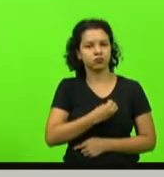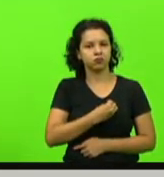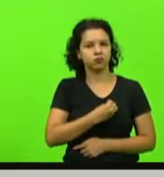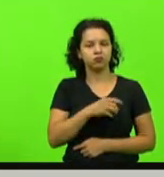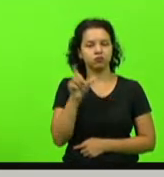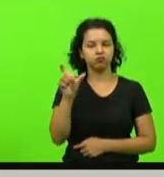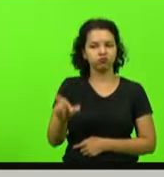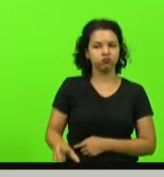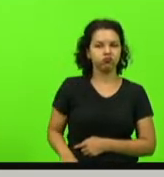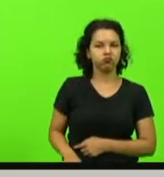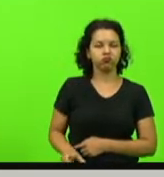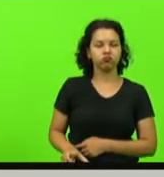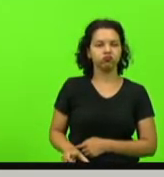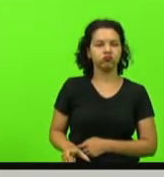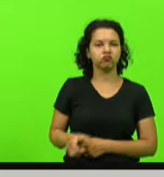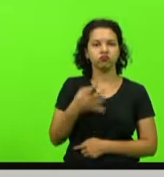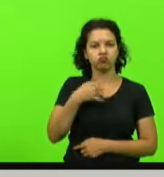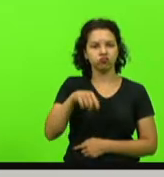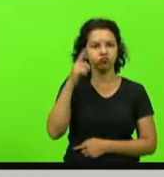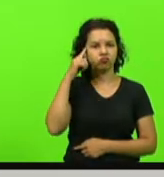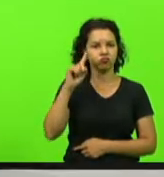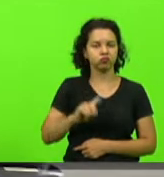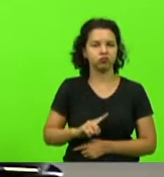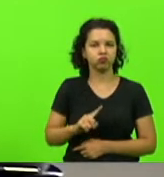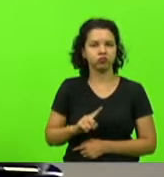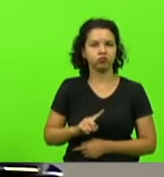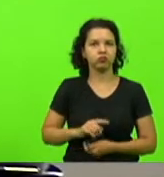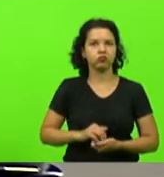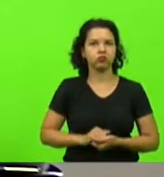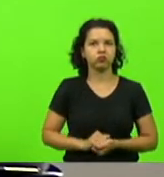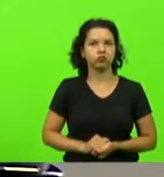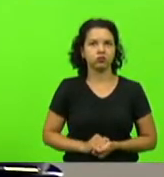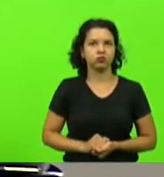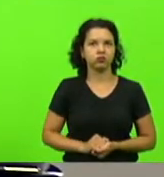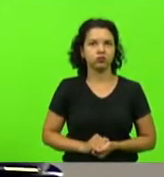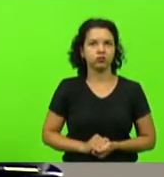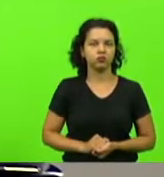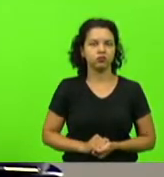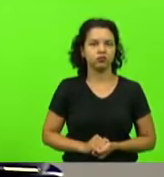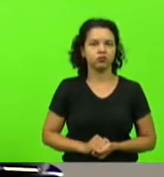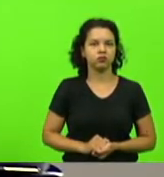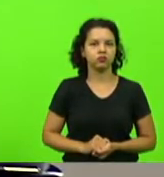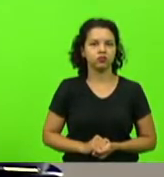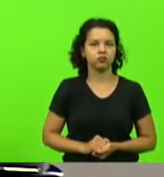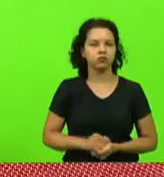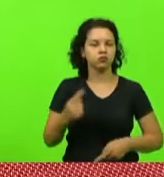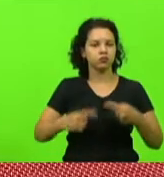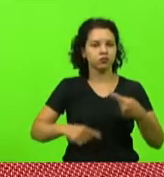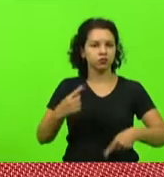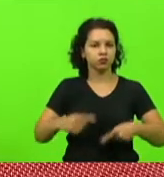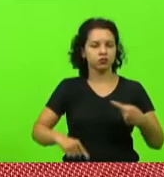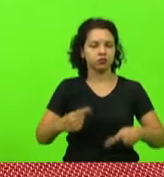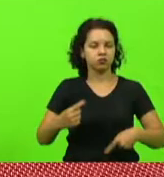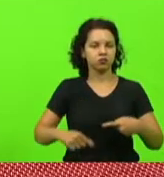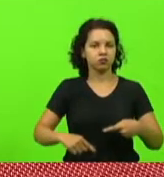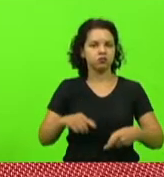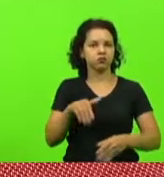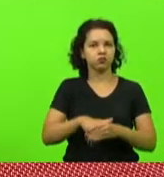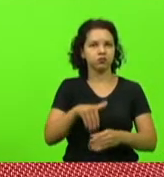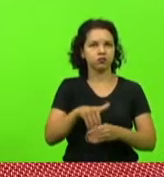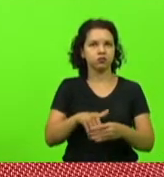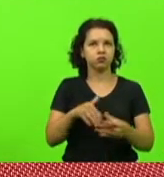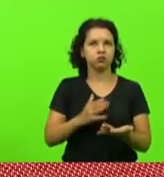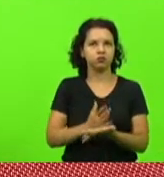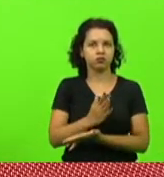desconhecida do seu laço familiar. Em discussão, não havendo quem queira discutir, em votação, aprovado.